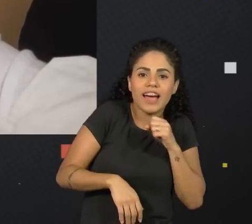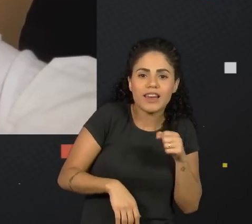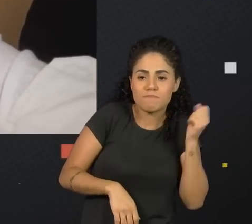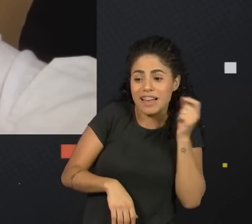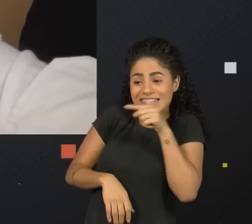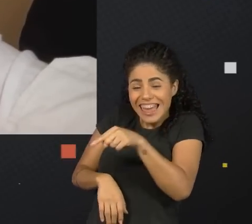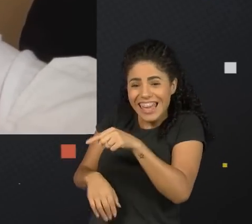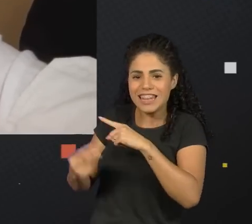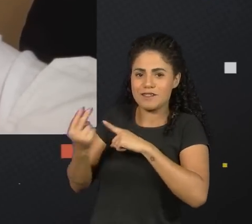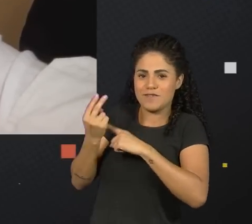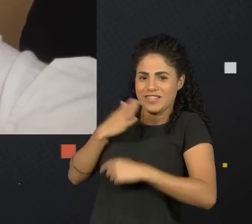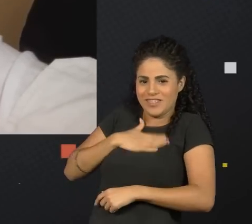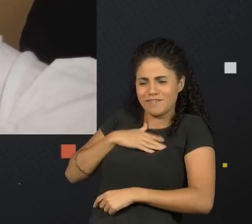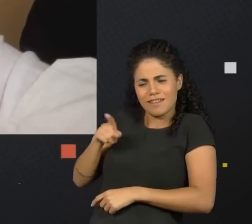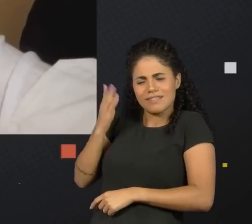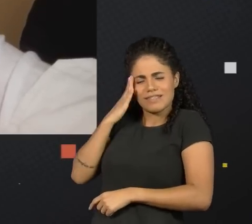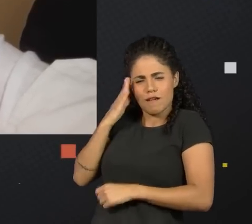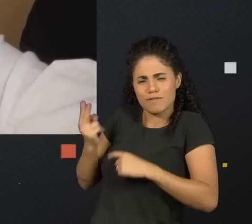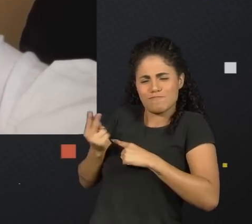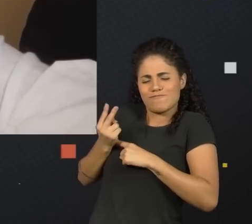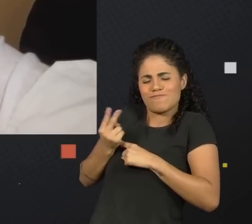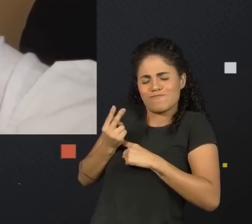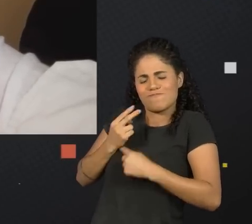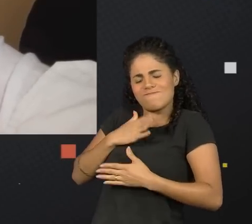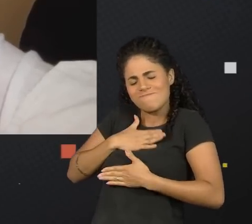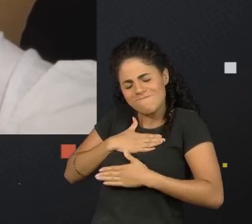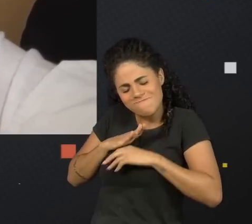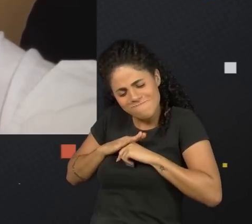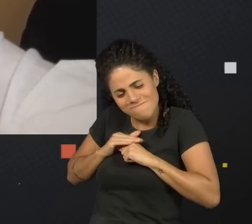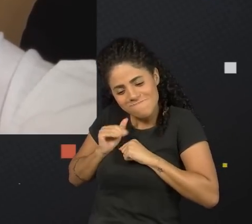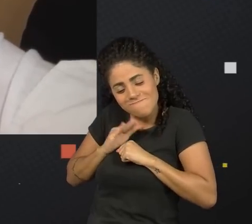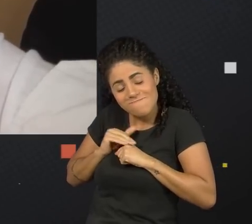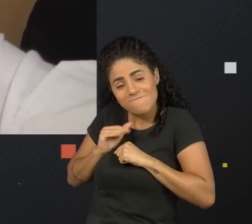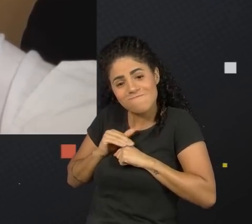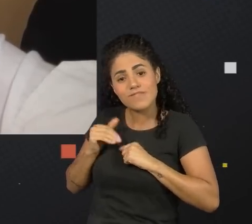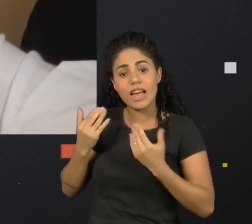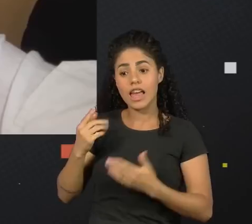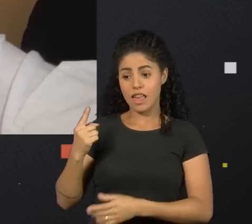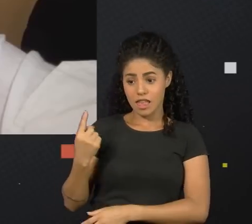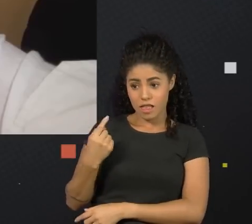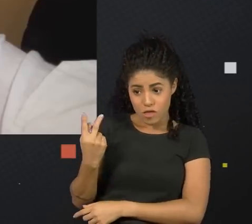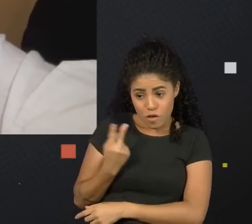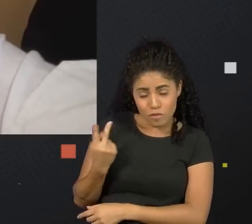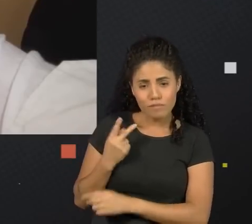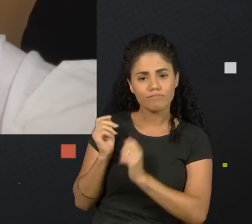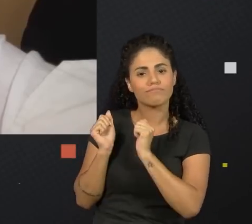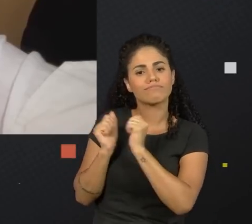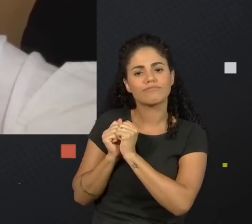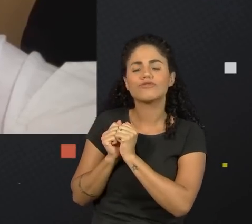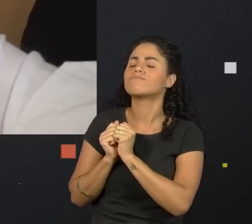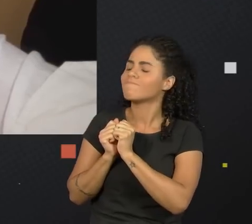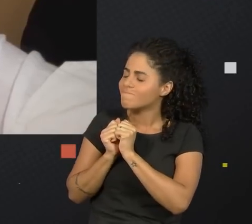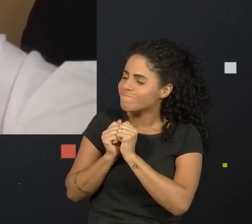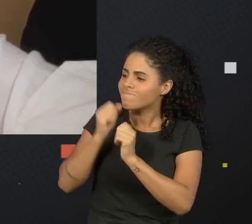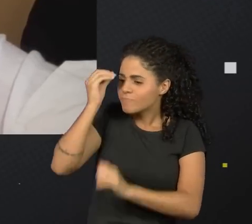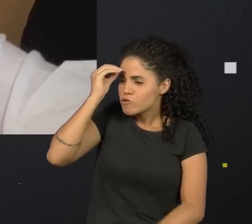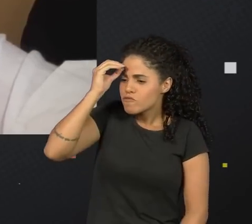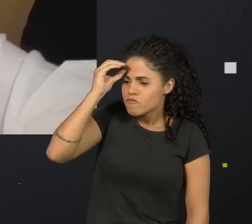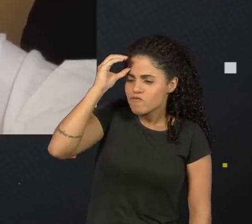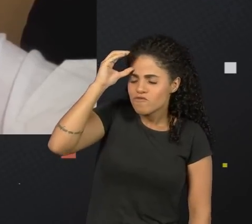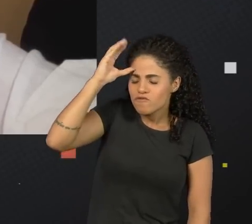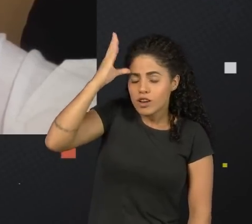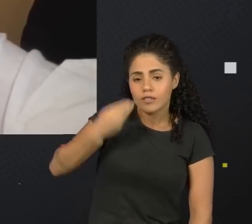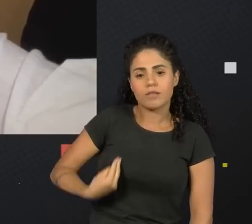de mim, ele sabe. E, bom, eu acho que o nosso encontro foi um divisor de águas, assim, na minha